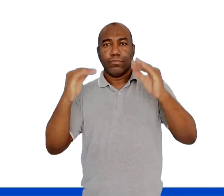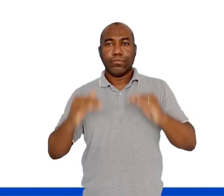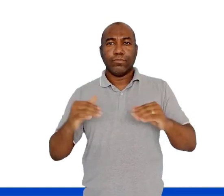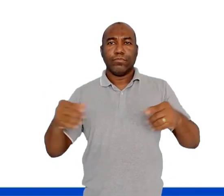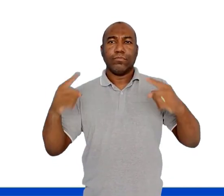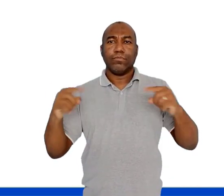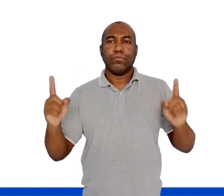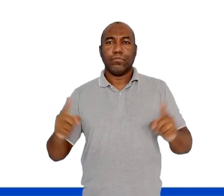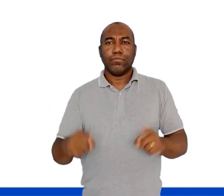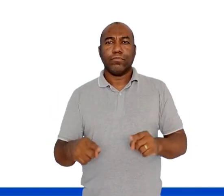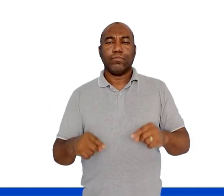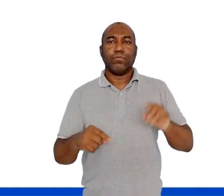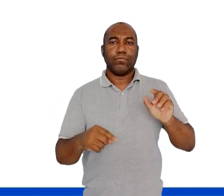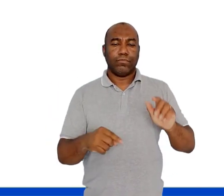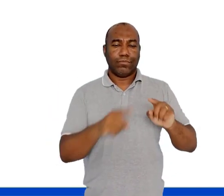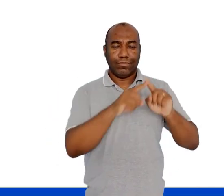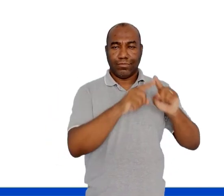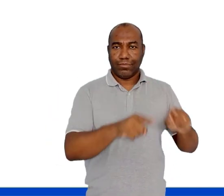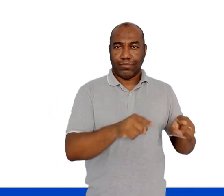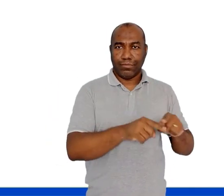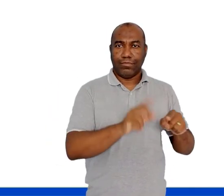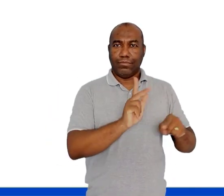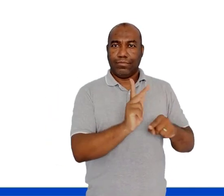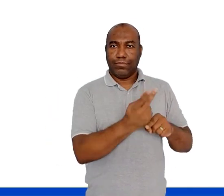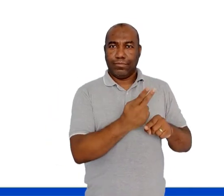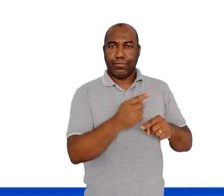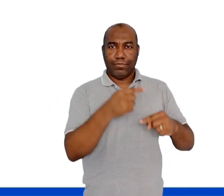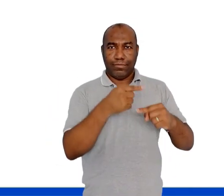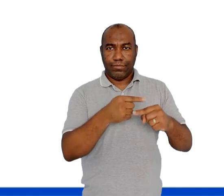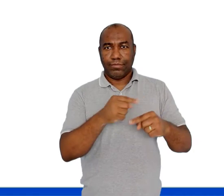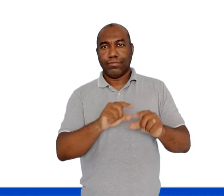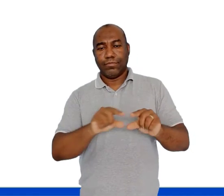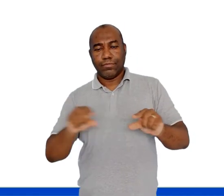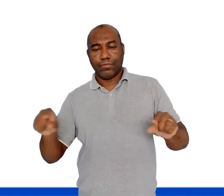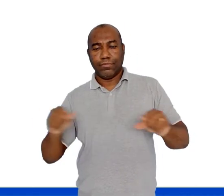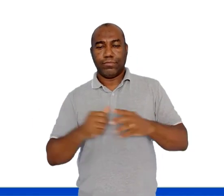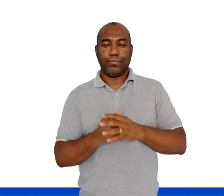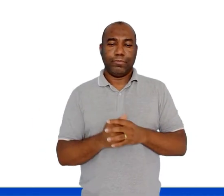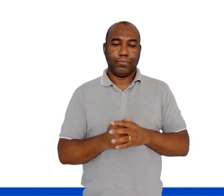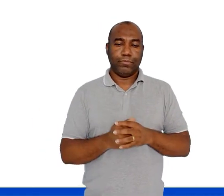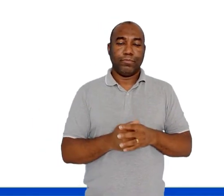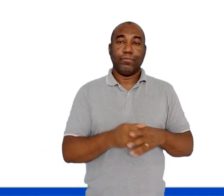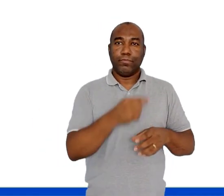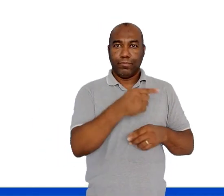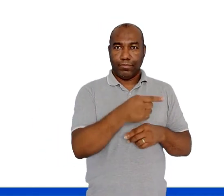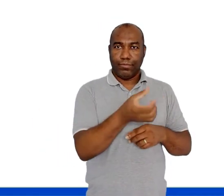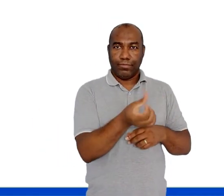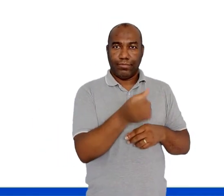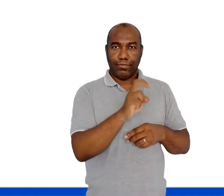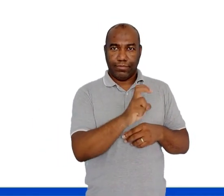mais com menos dá... menos. Vamos arrumar essa lambança. Então, eu tenho, ó, menos